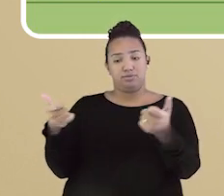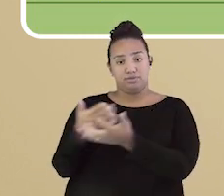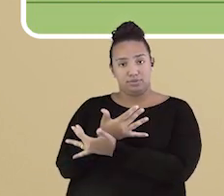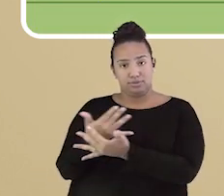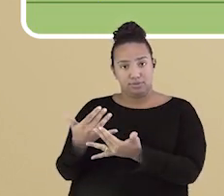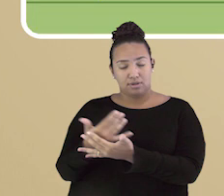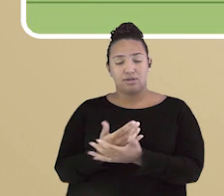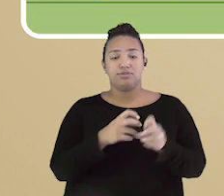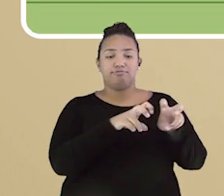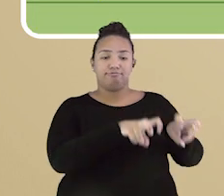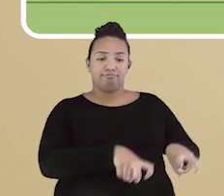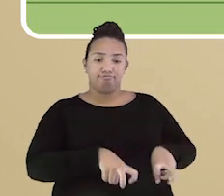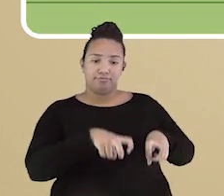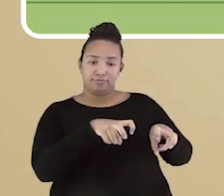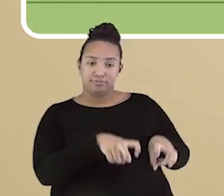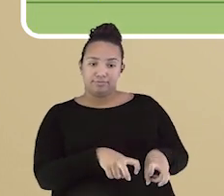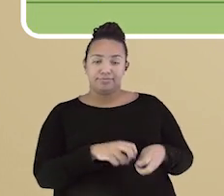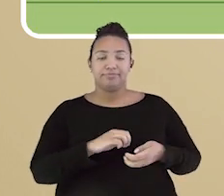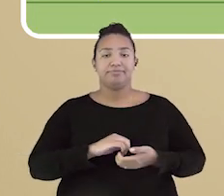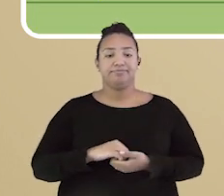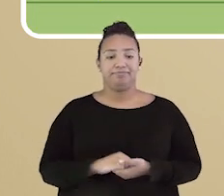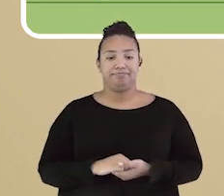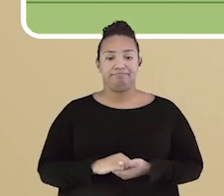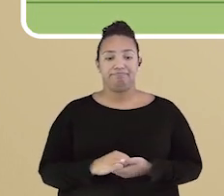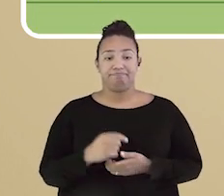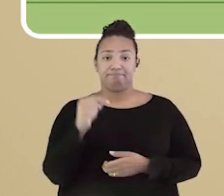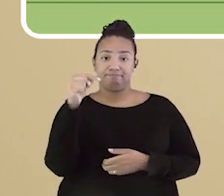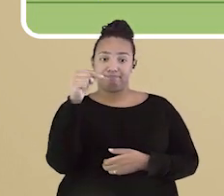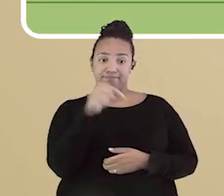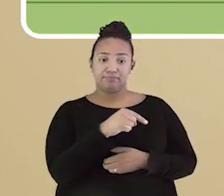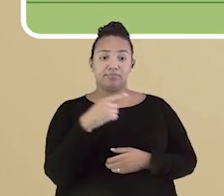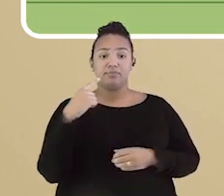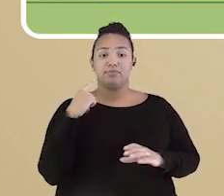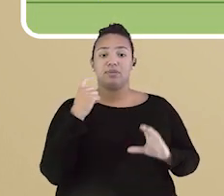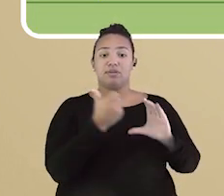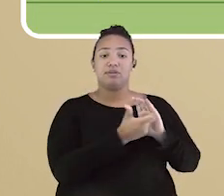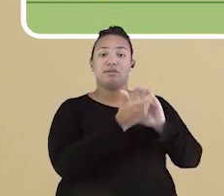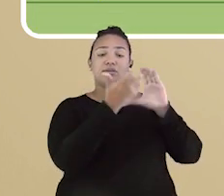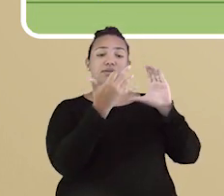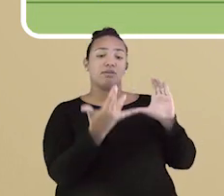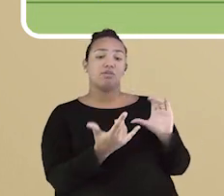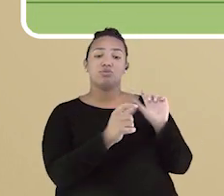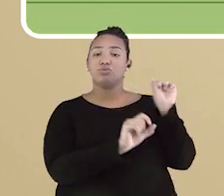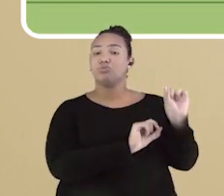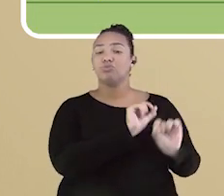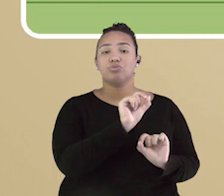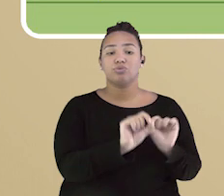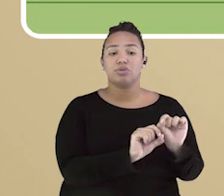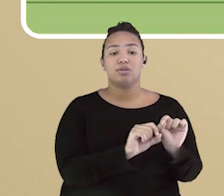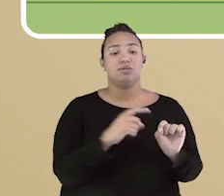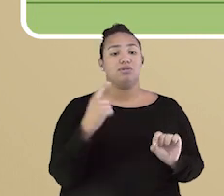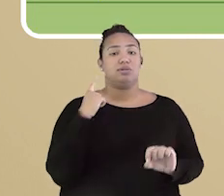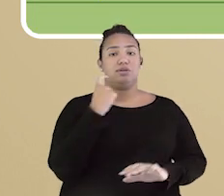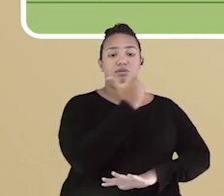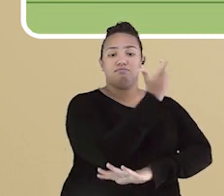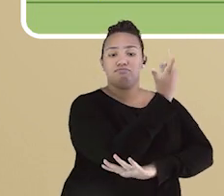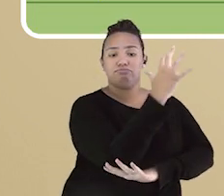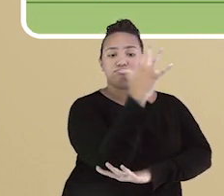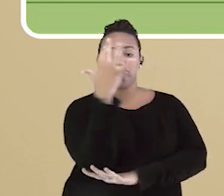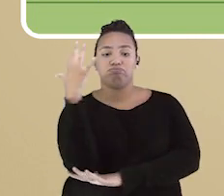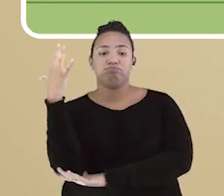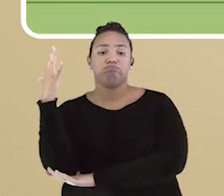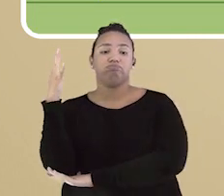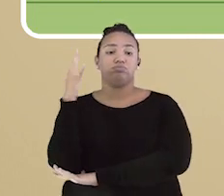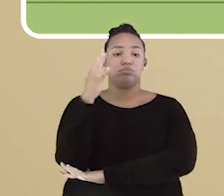da zona rural. O campo se caracteriza por ser uma região com mais acesso à natureza. É possível ver